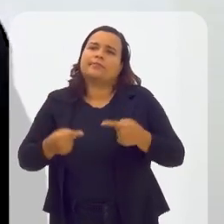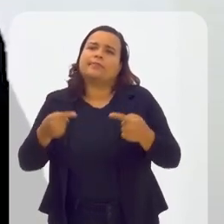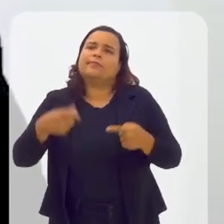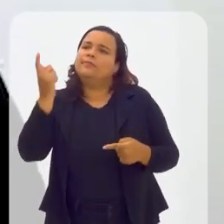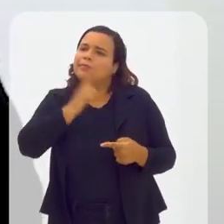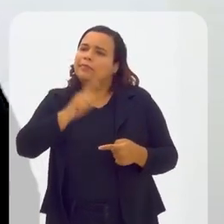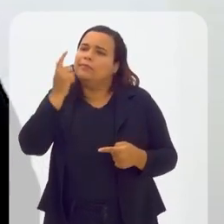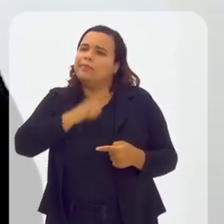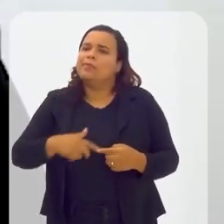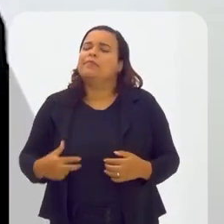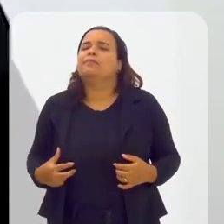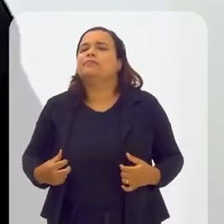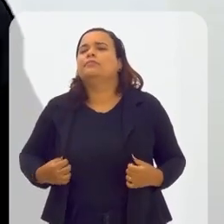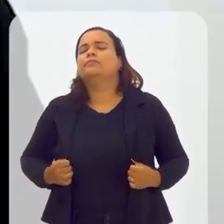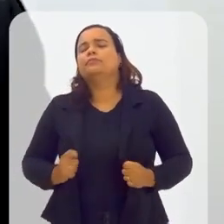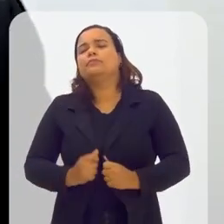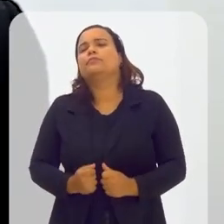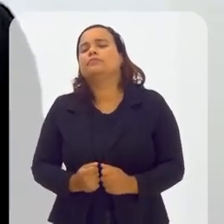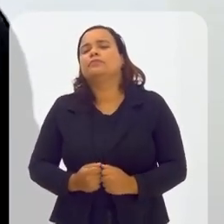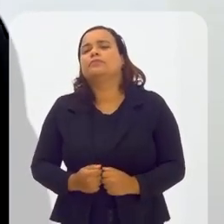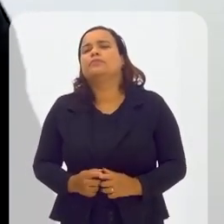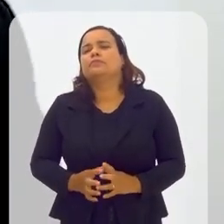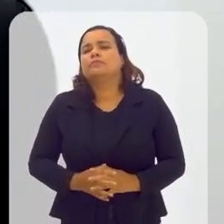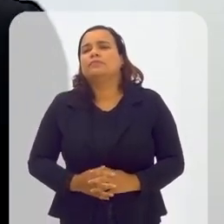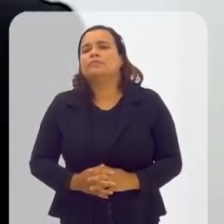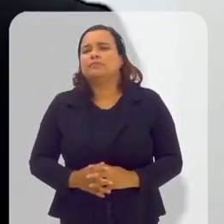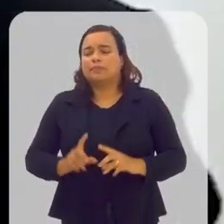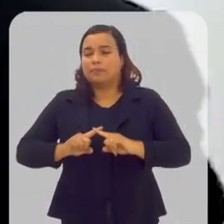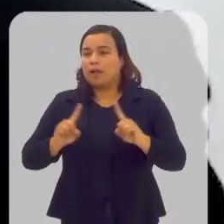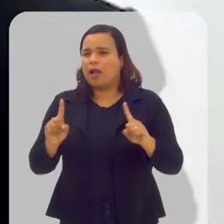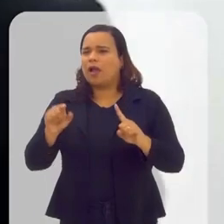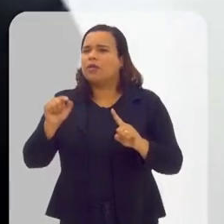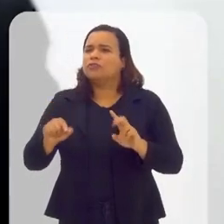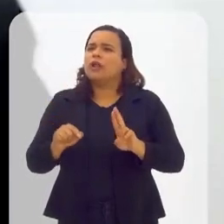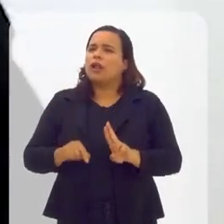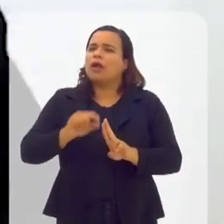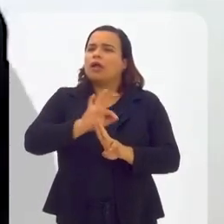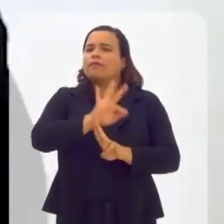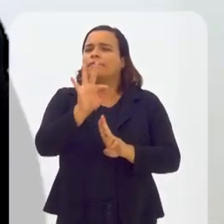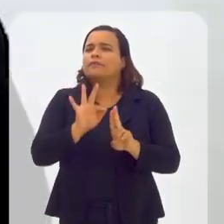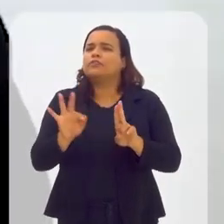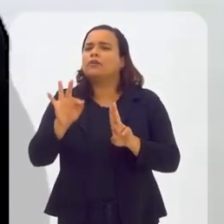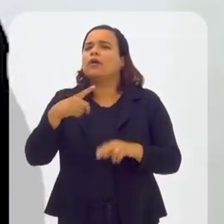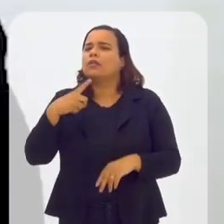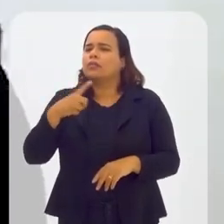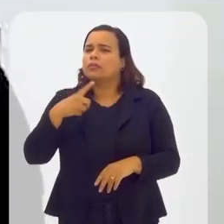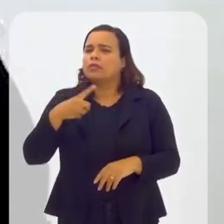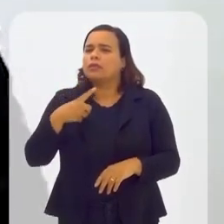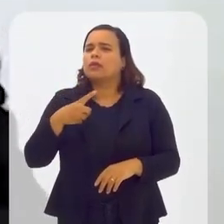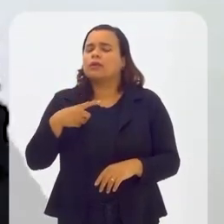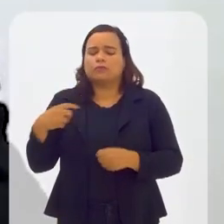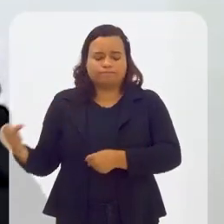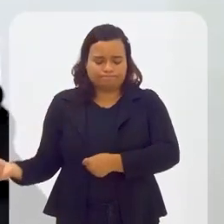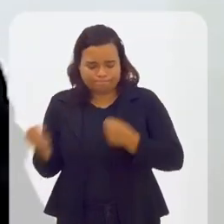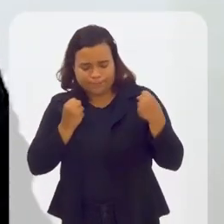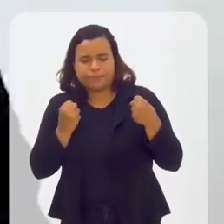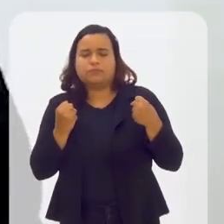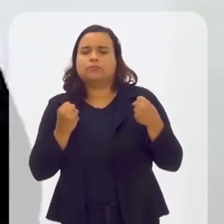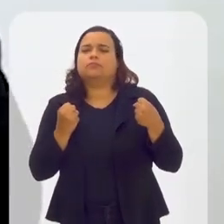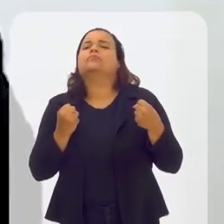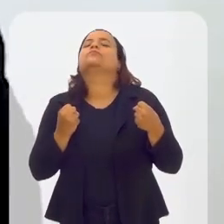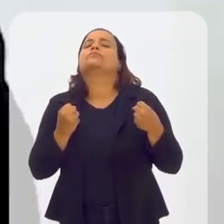poder ajudar no debate mais parruda. Mas a Firjan tem um